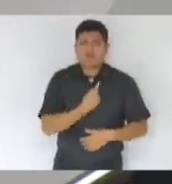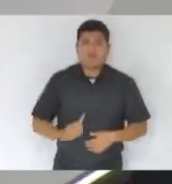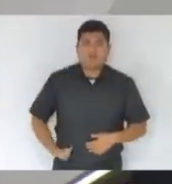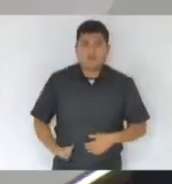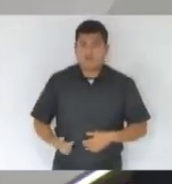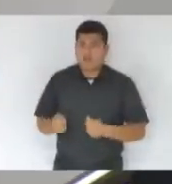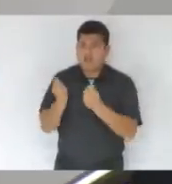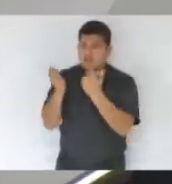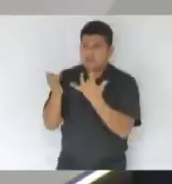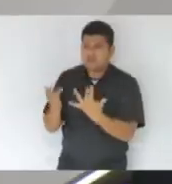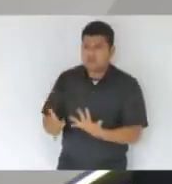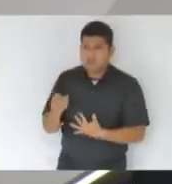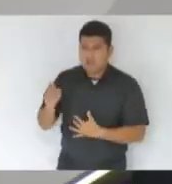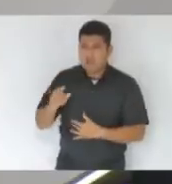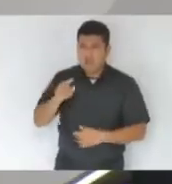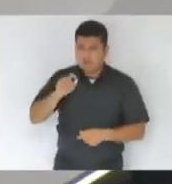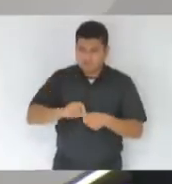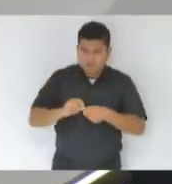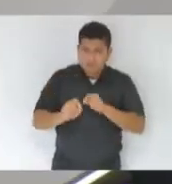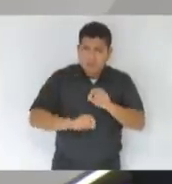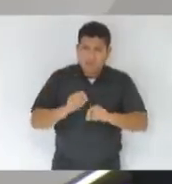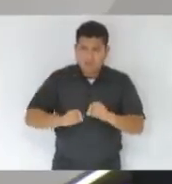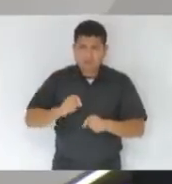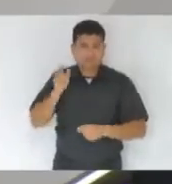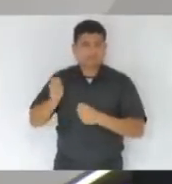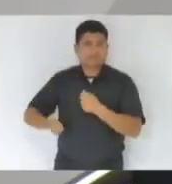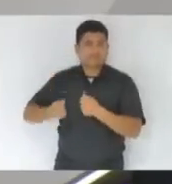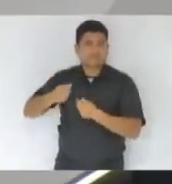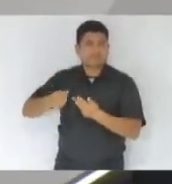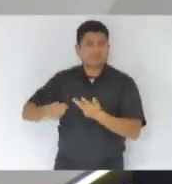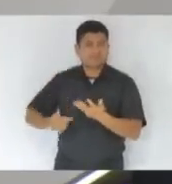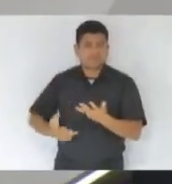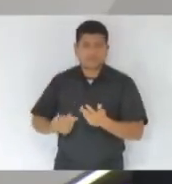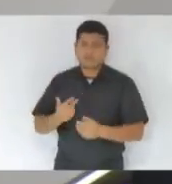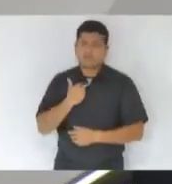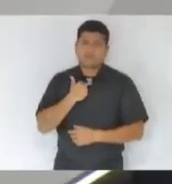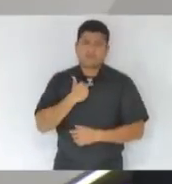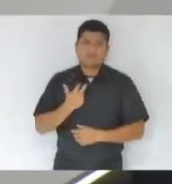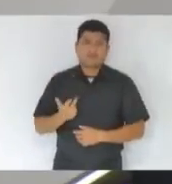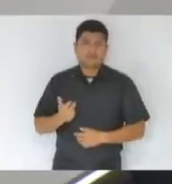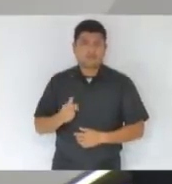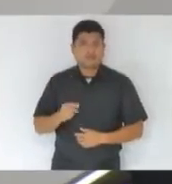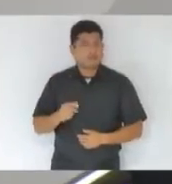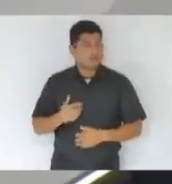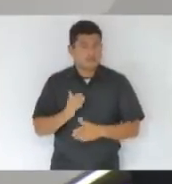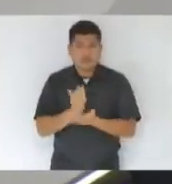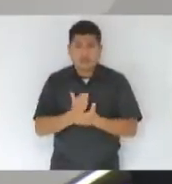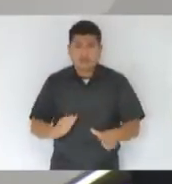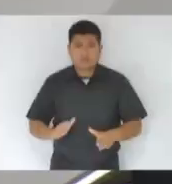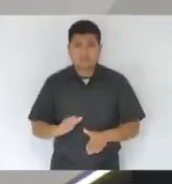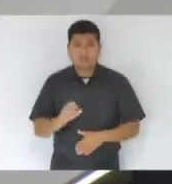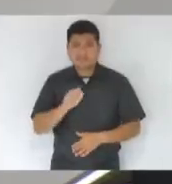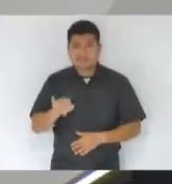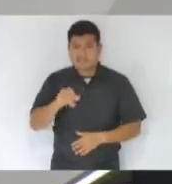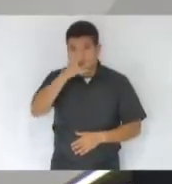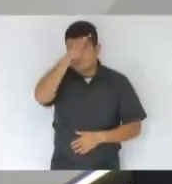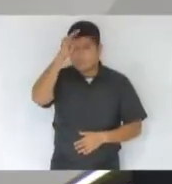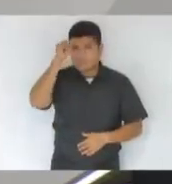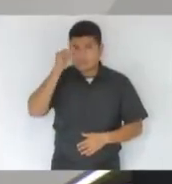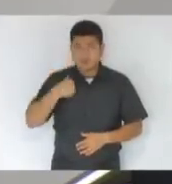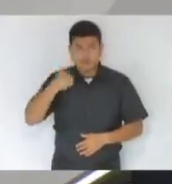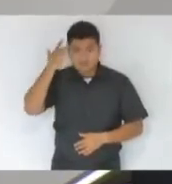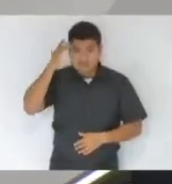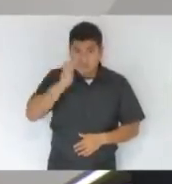um órgão ambiental faz ou não faz. E ponto. E se o senhor prefeito não sabe o que está